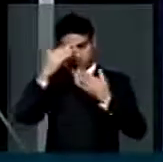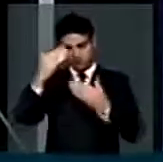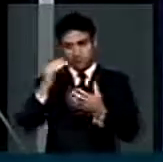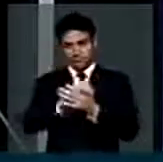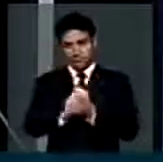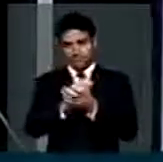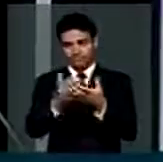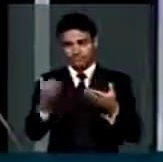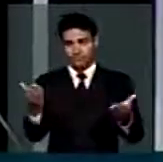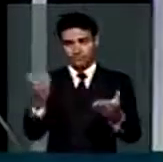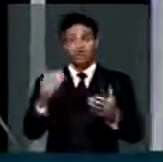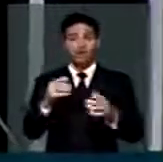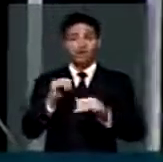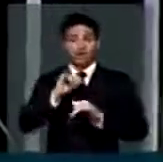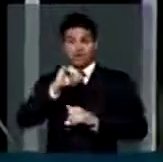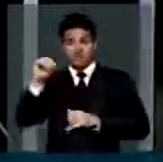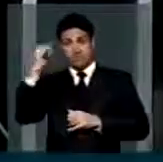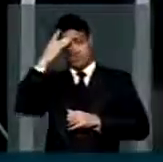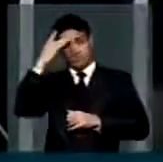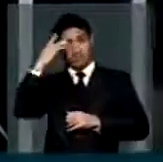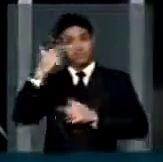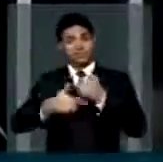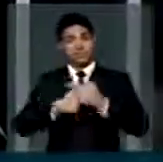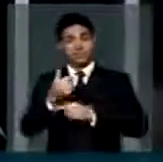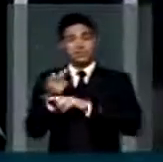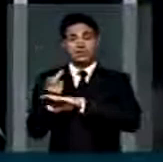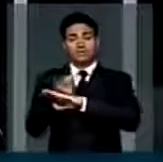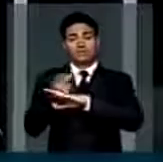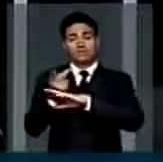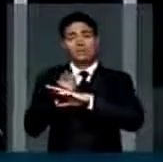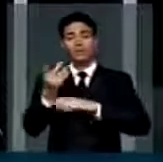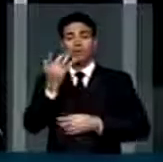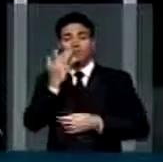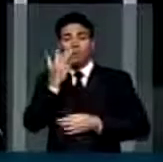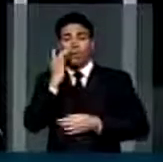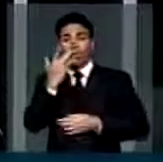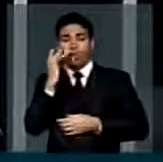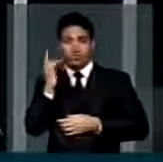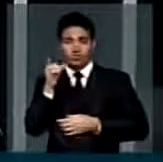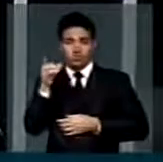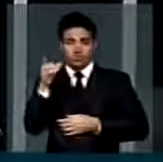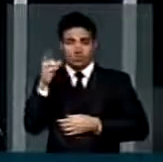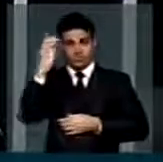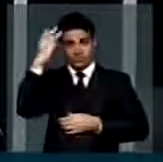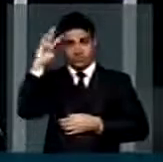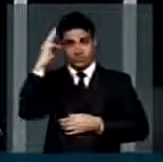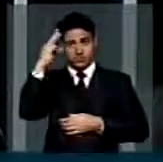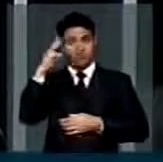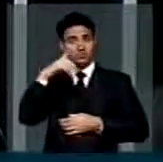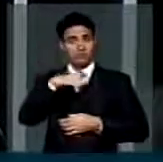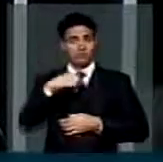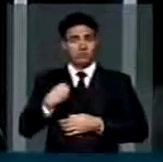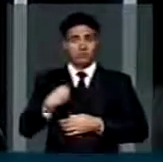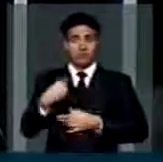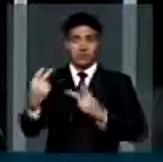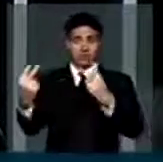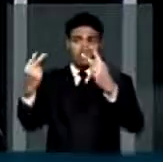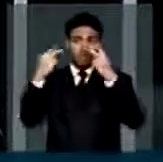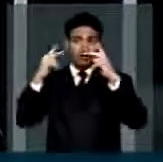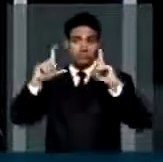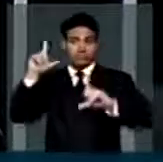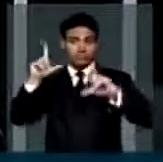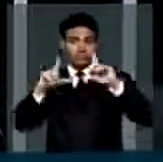aos garimpeiros, principalmente os garimpeiros do Maranhão, que devem estar assistindo esta